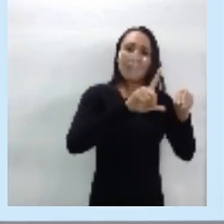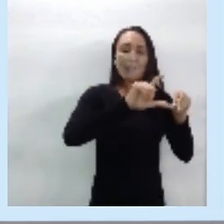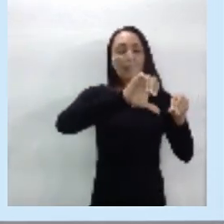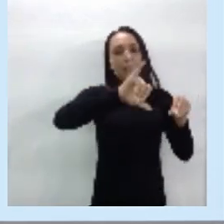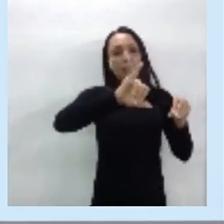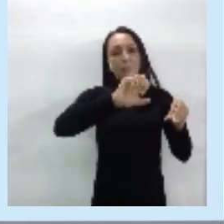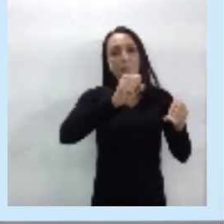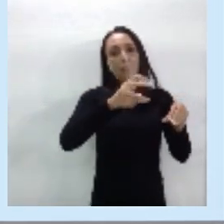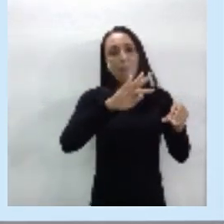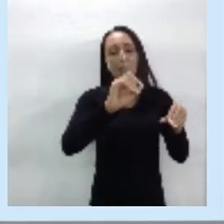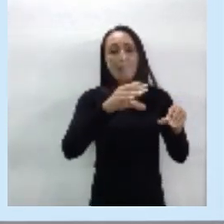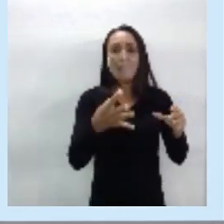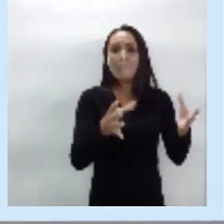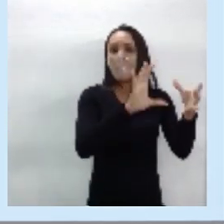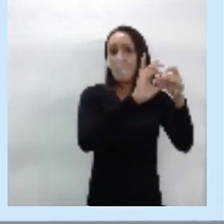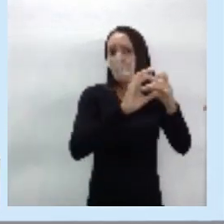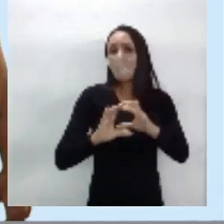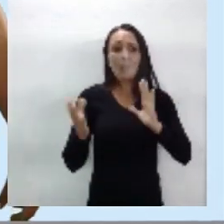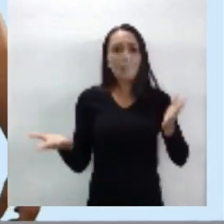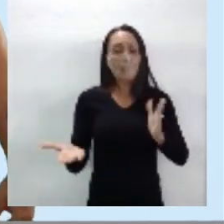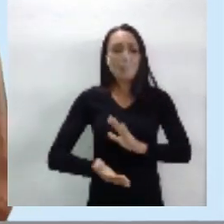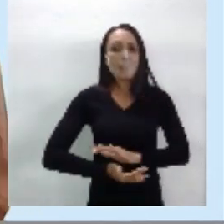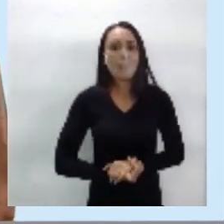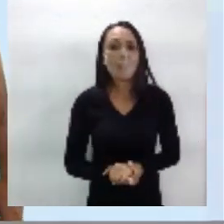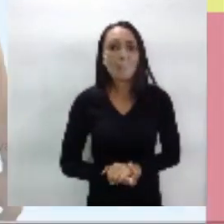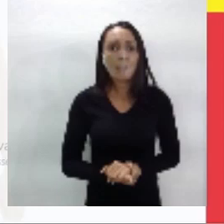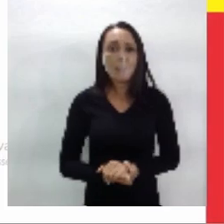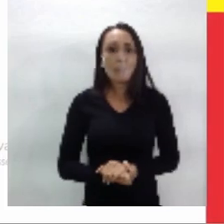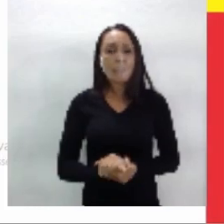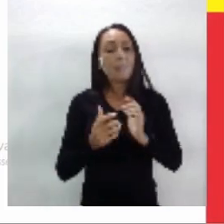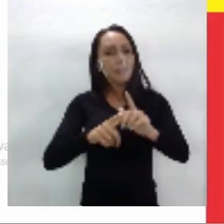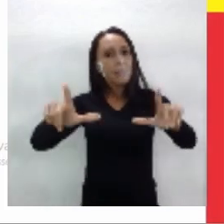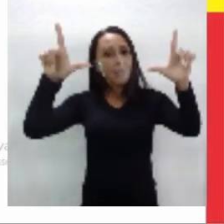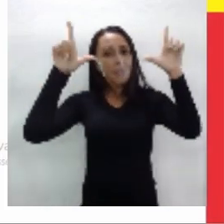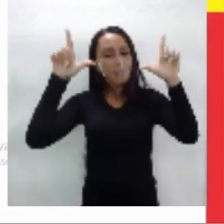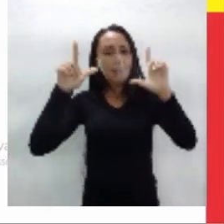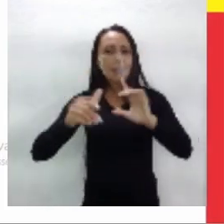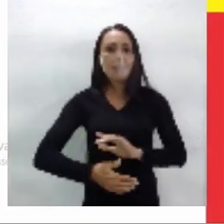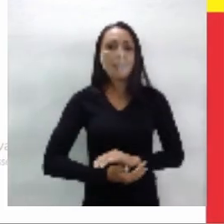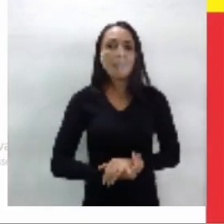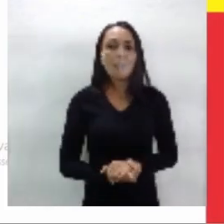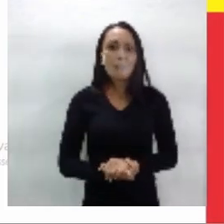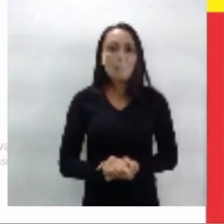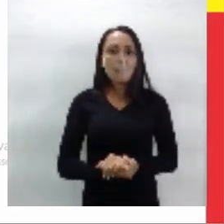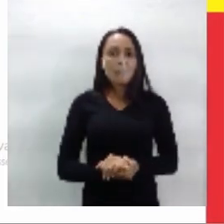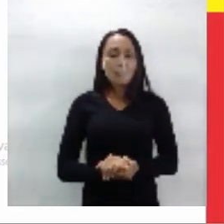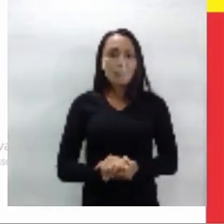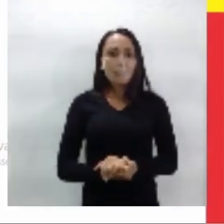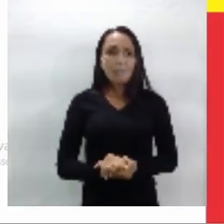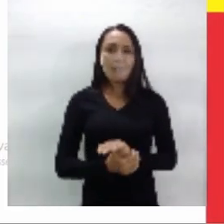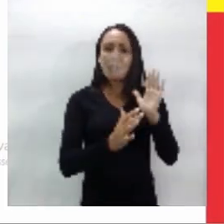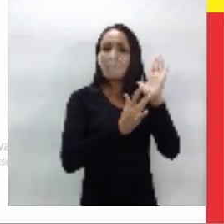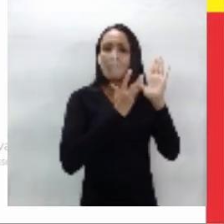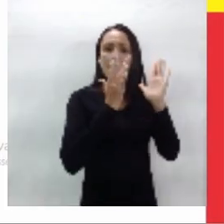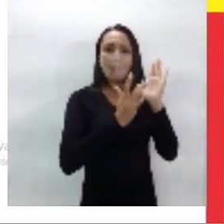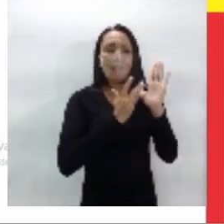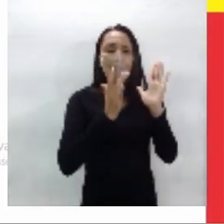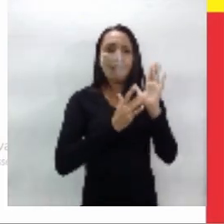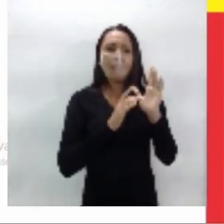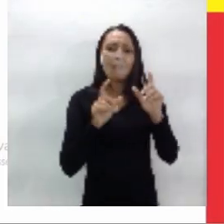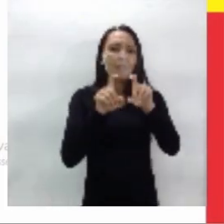era o contexto. Comprei comigo no próximo telão, aí no telão de vocês, no tablet, no